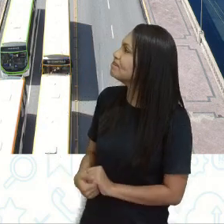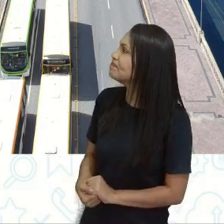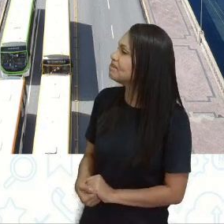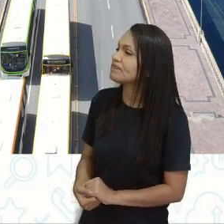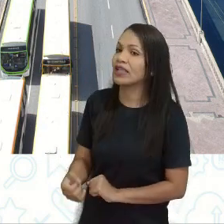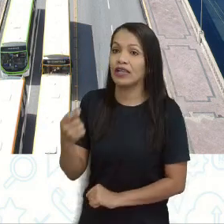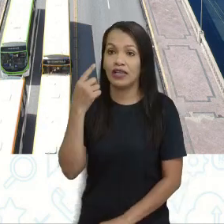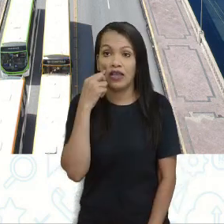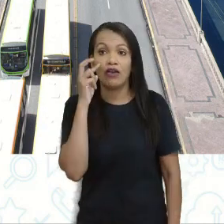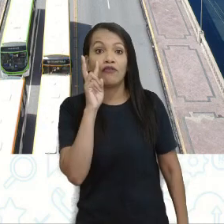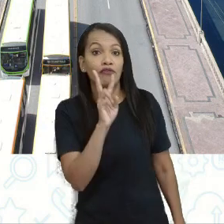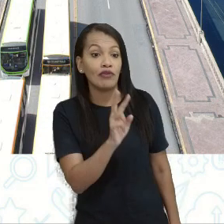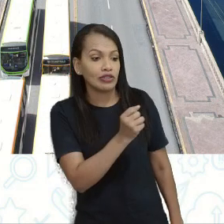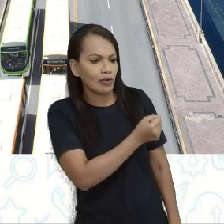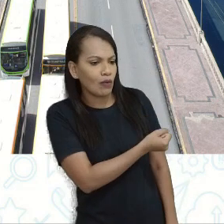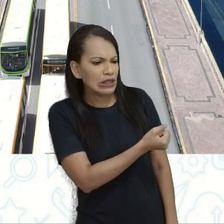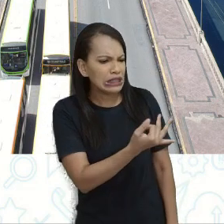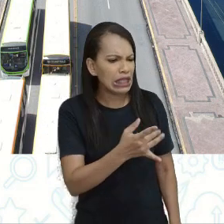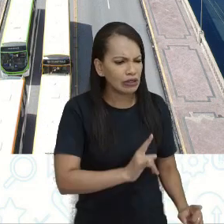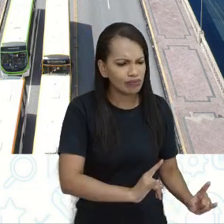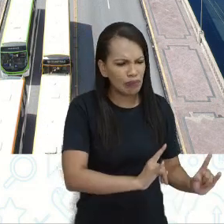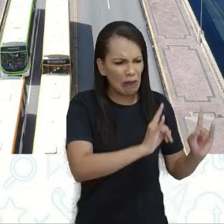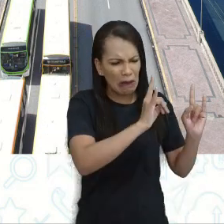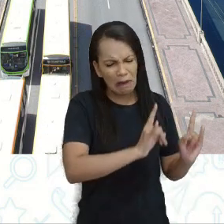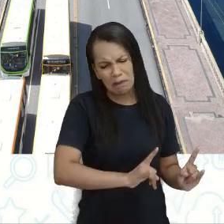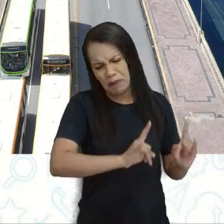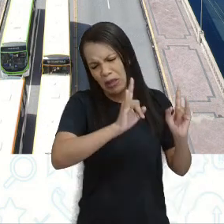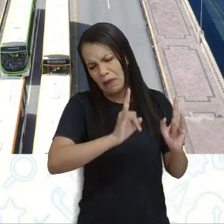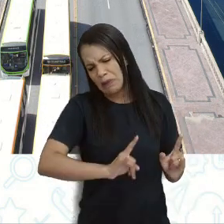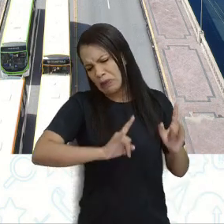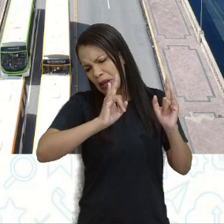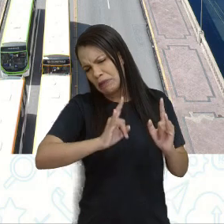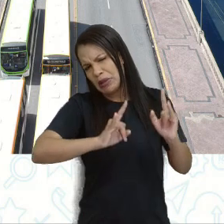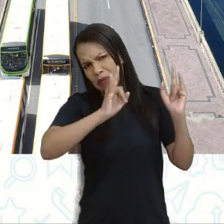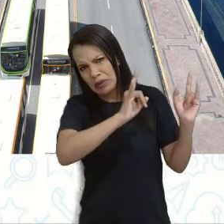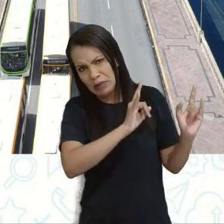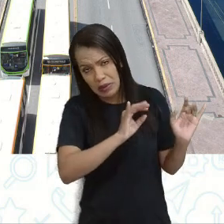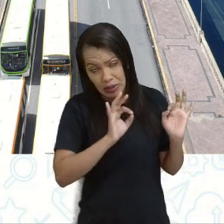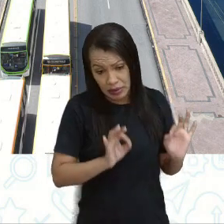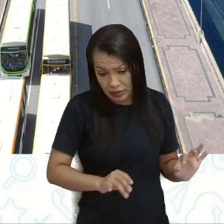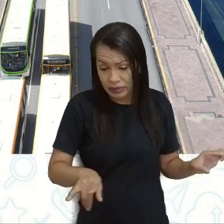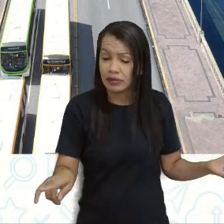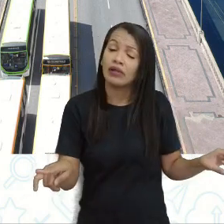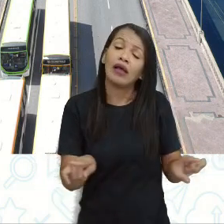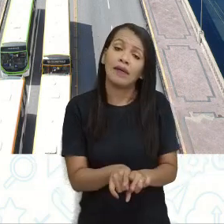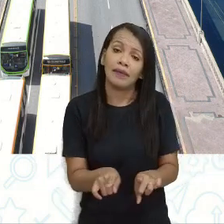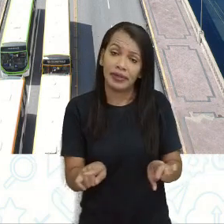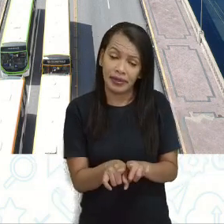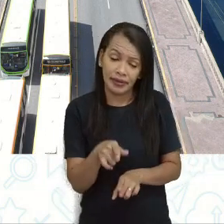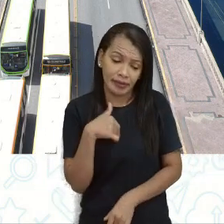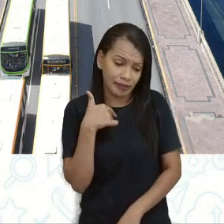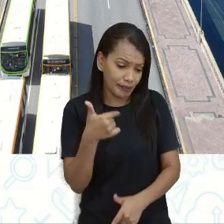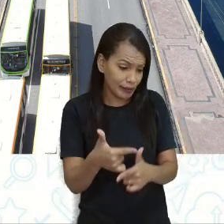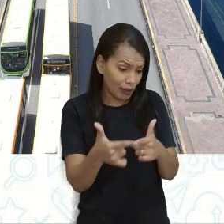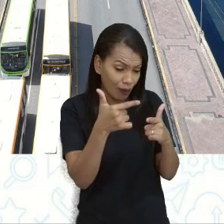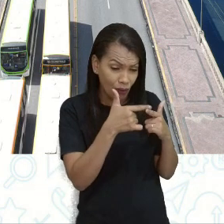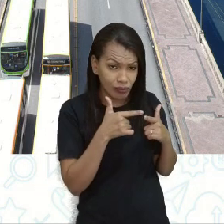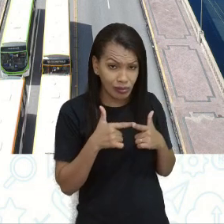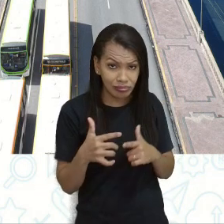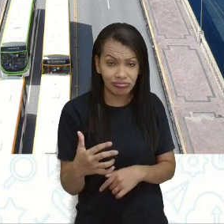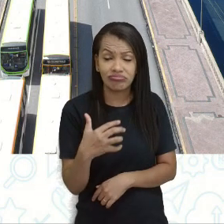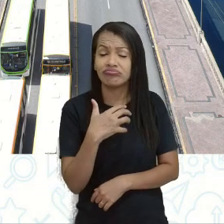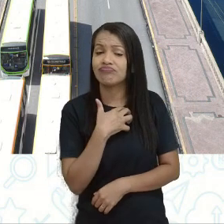né, de prédios, de edificações aí em torno do rio, e isso também traz problemáticas, né,